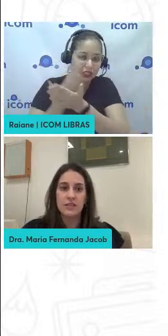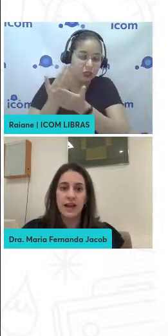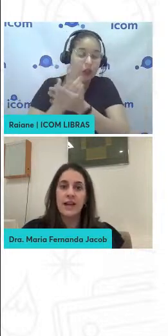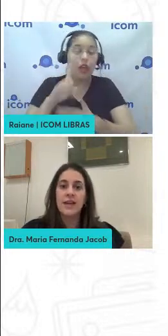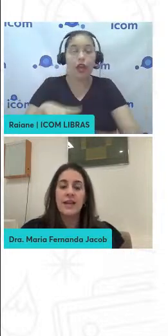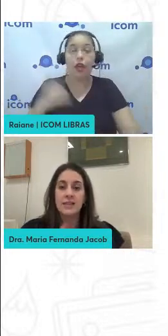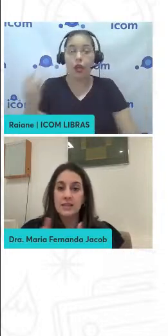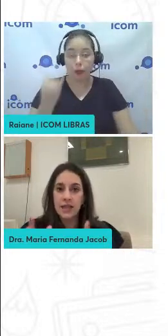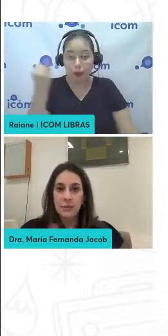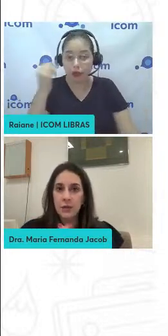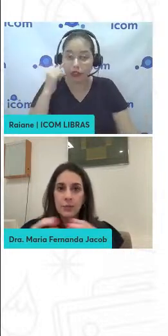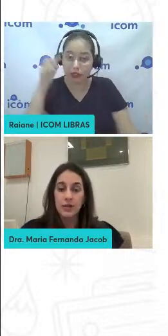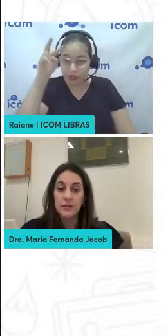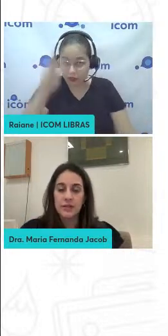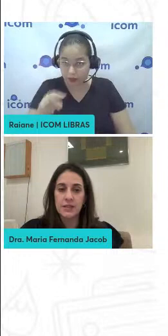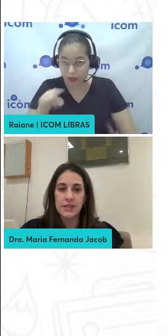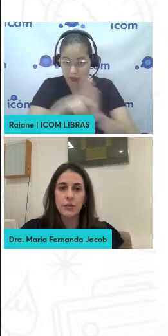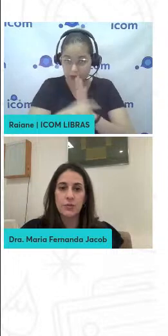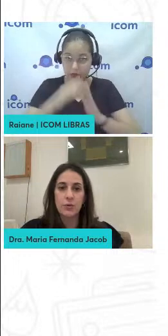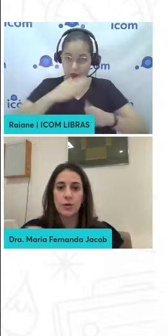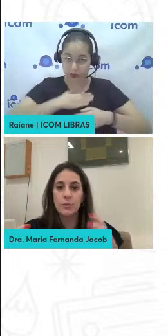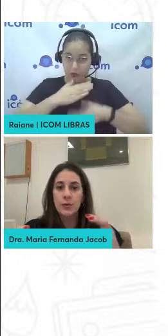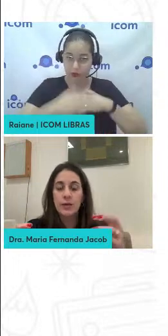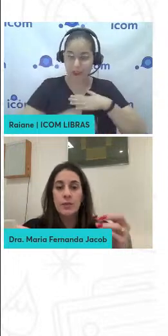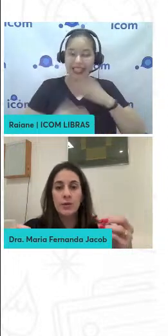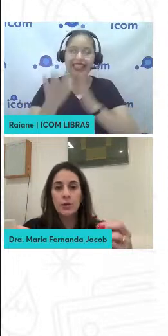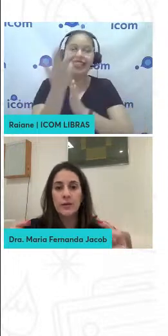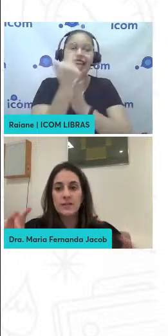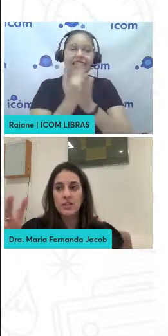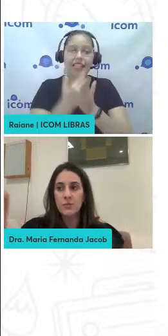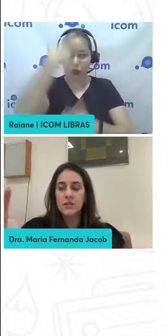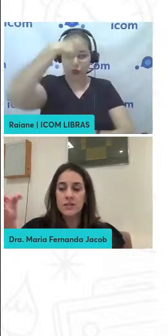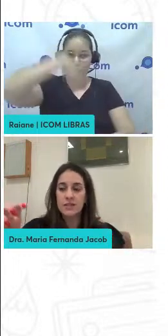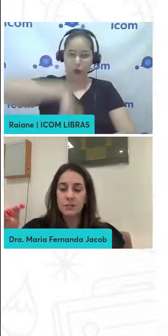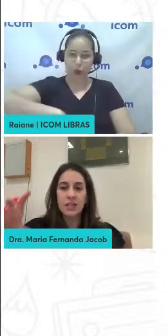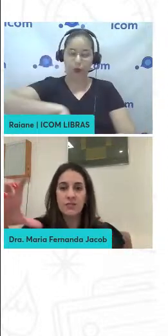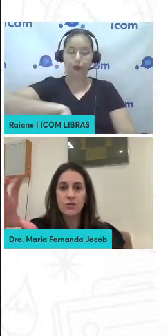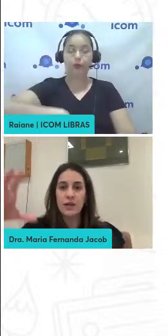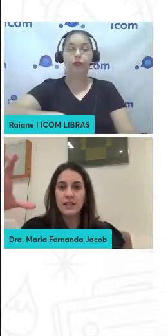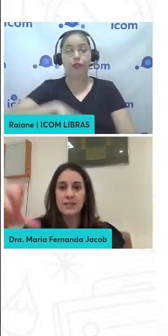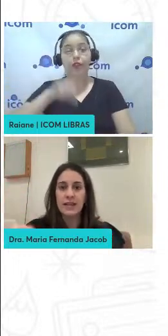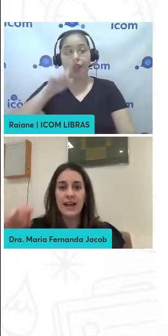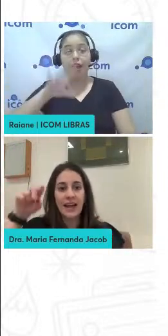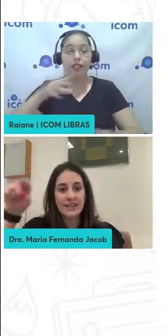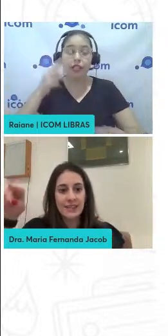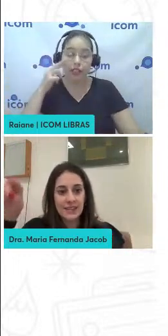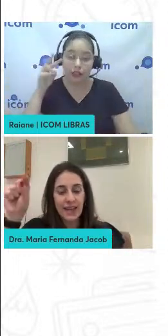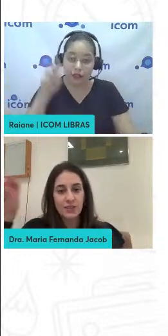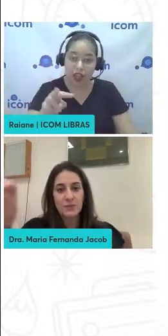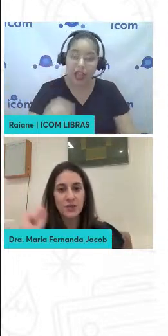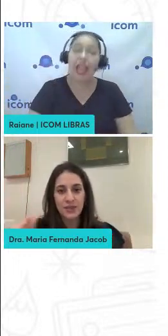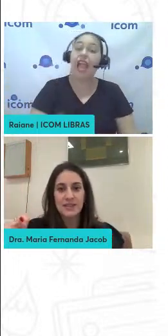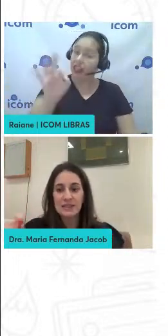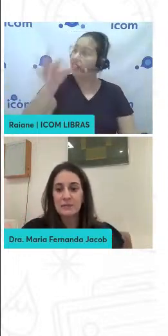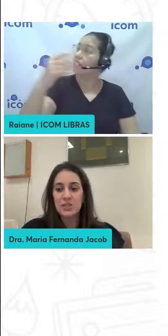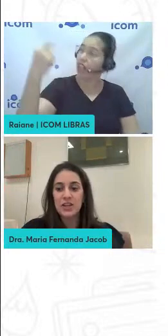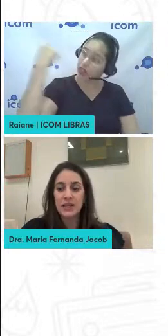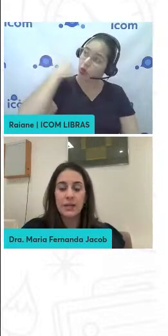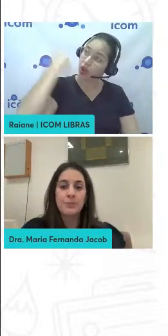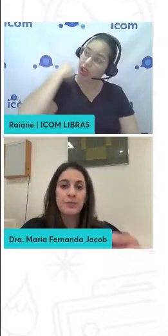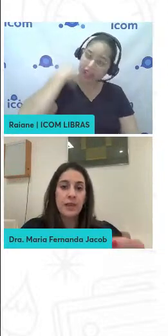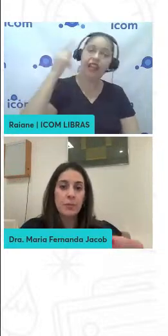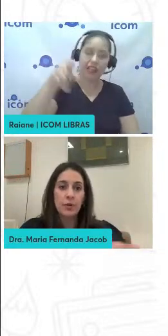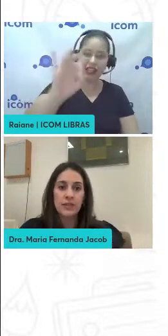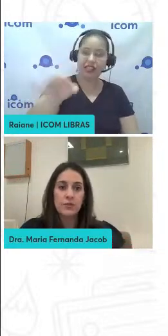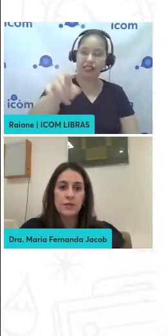gente utilizar esse esquema corporal, esse desenho do corpo, porque o paciente muitas vezes também ele visualiza lá, tá certo, a minha dor é exatamente